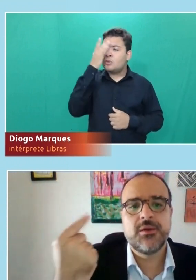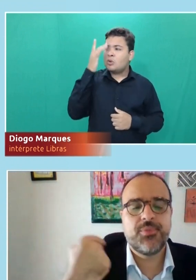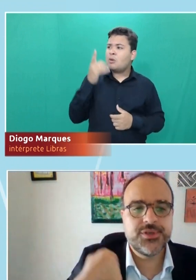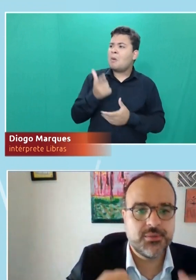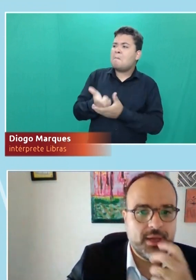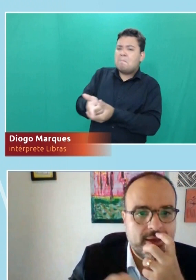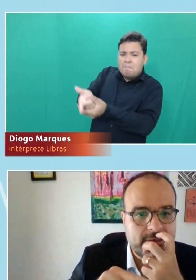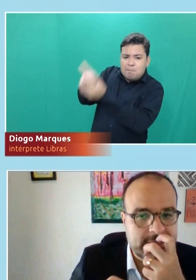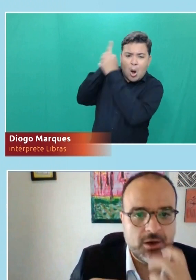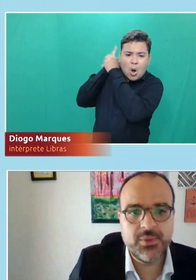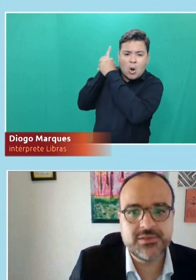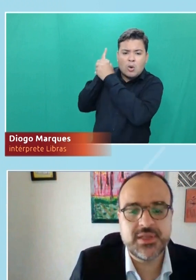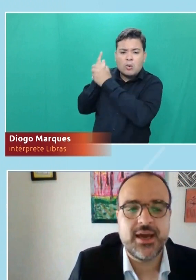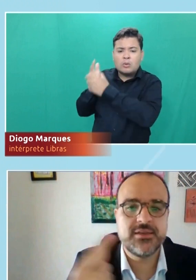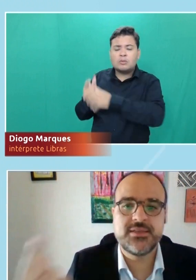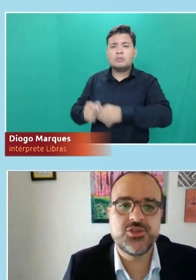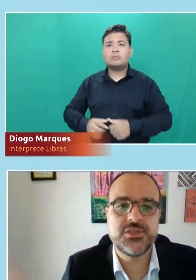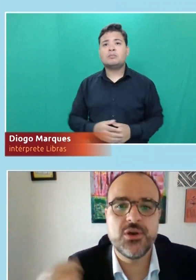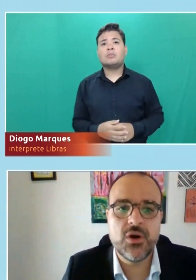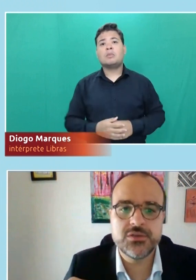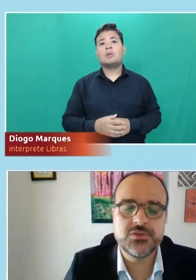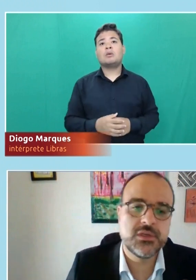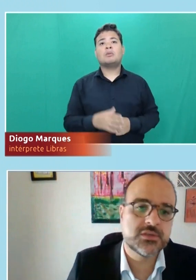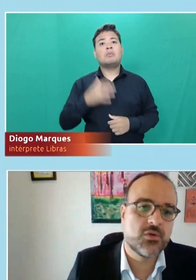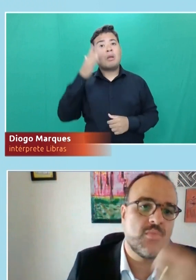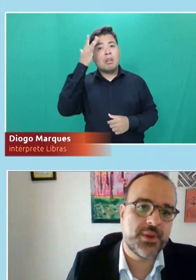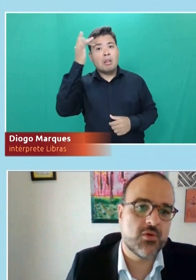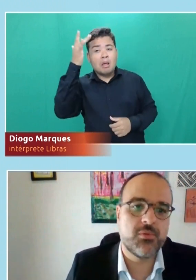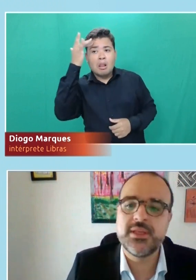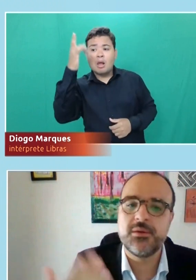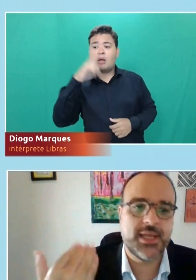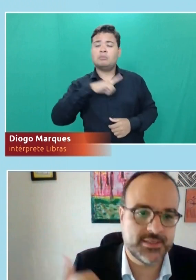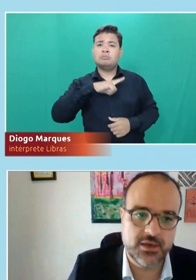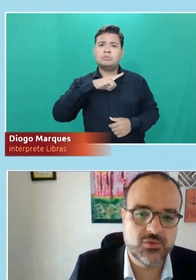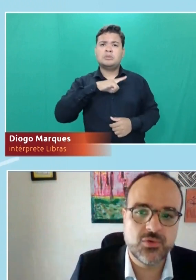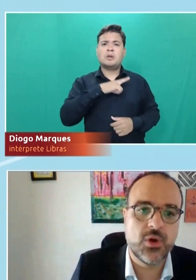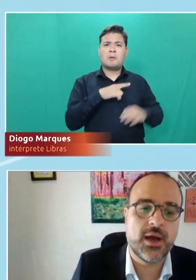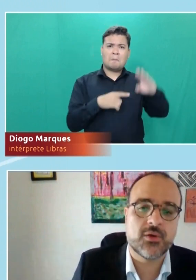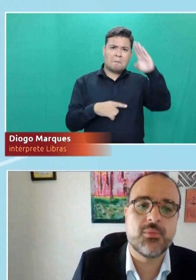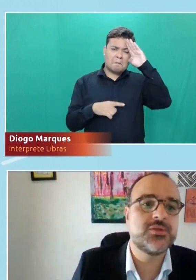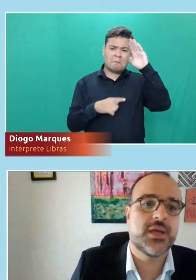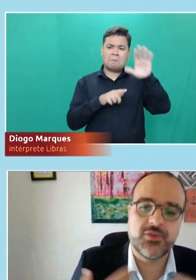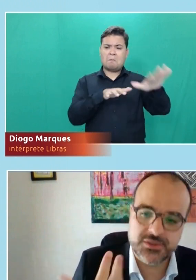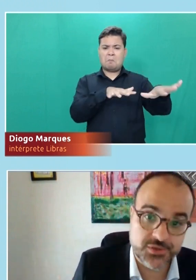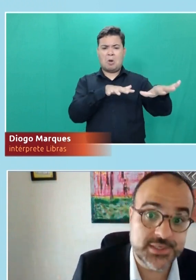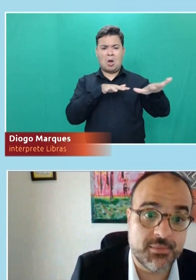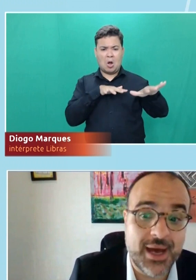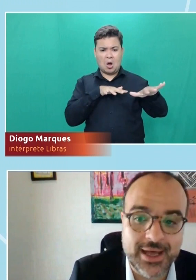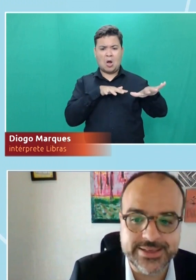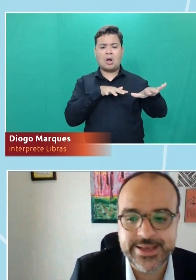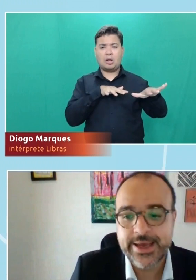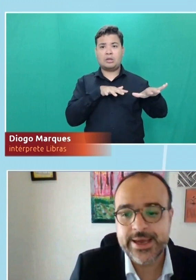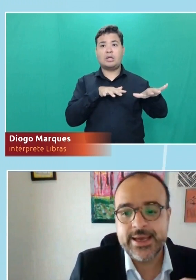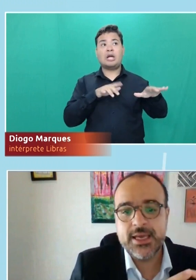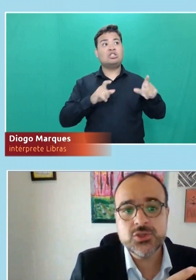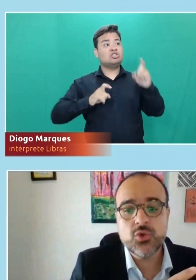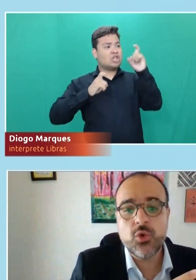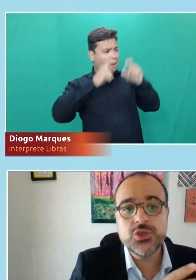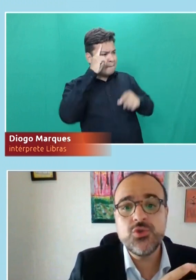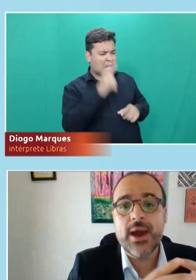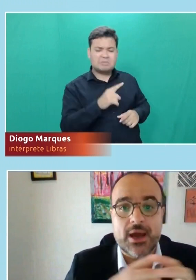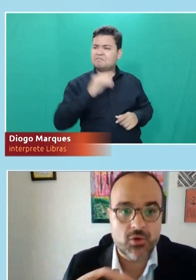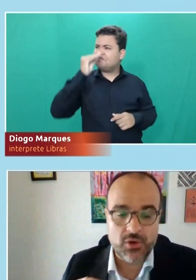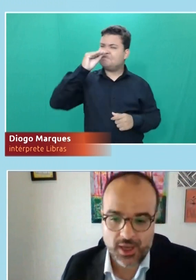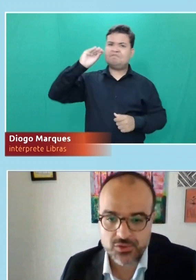lugar. Depois de amanhã são militares sediciosos que descumprem alguma determinação do Comando-Geral das Forças Armadas.